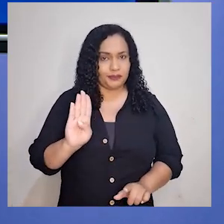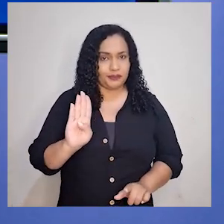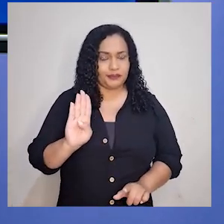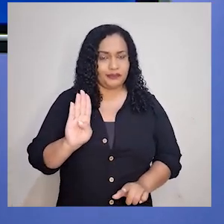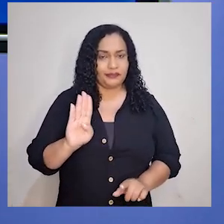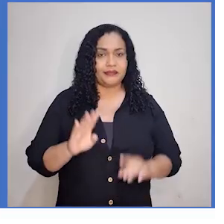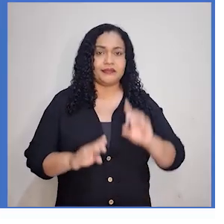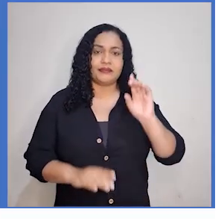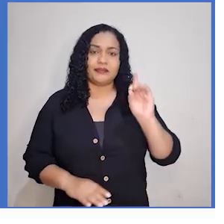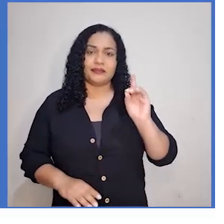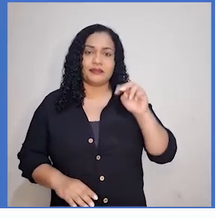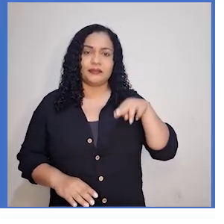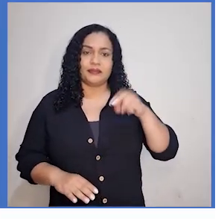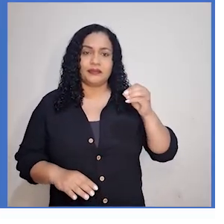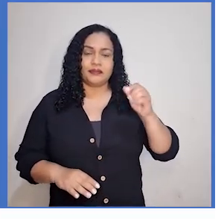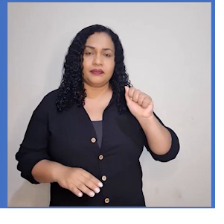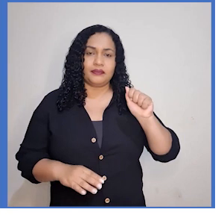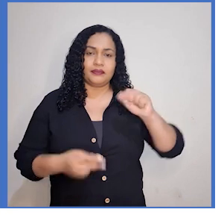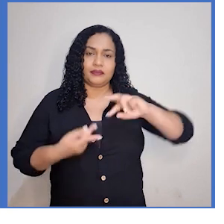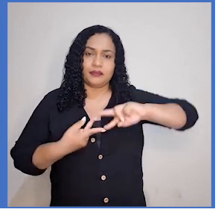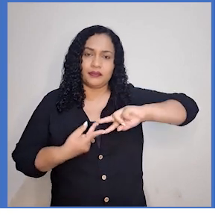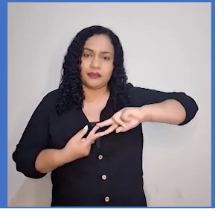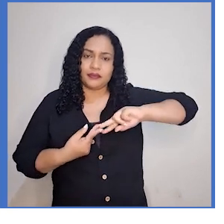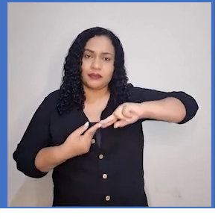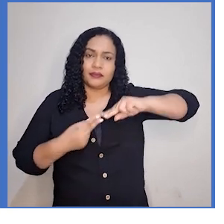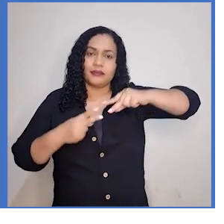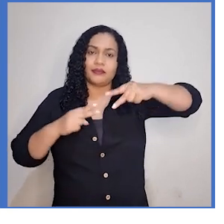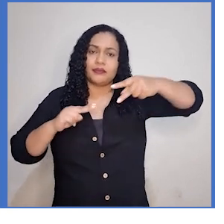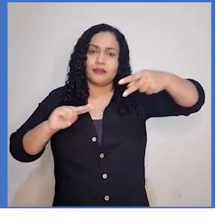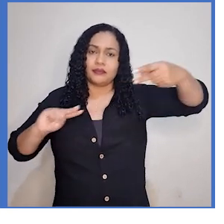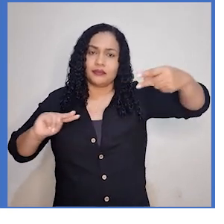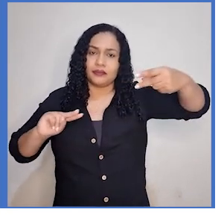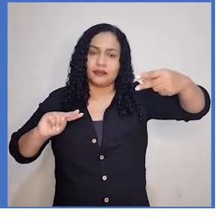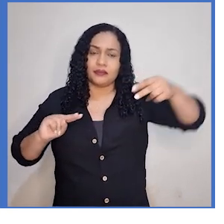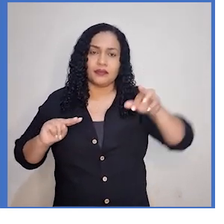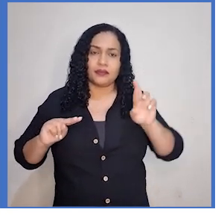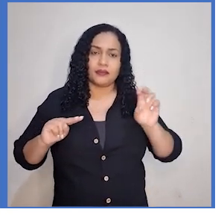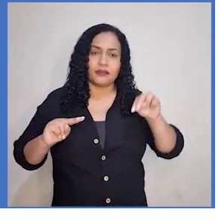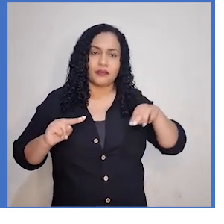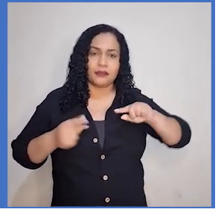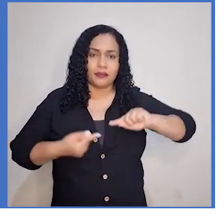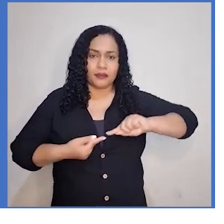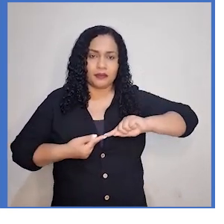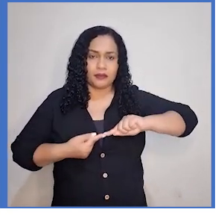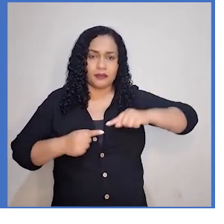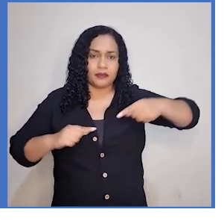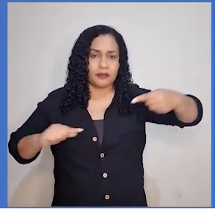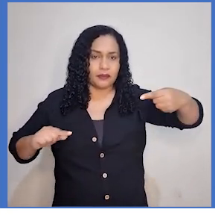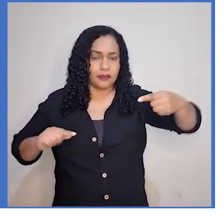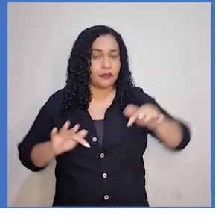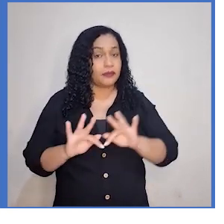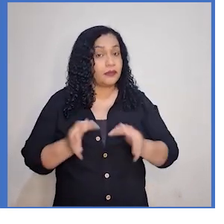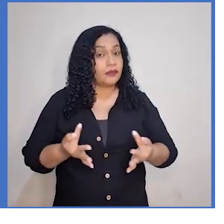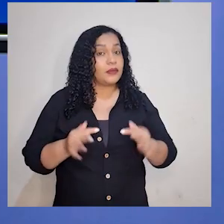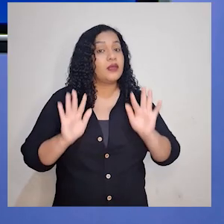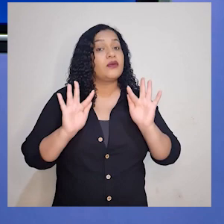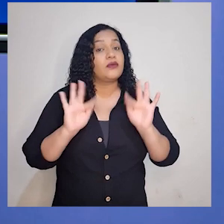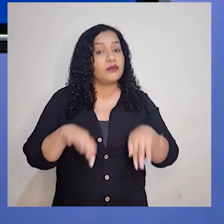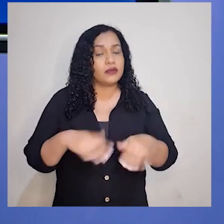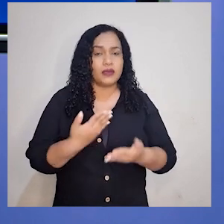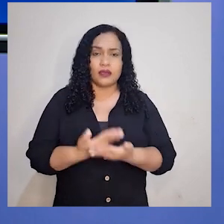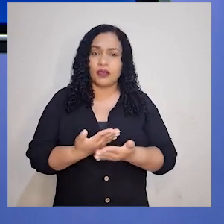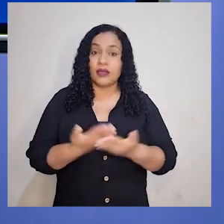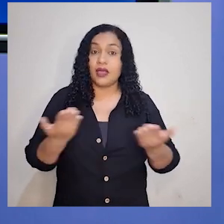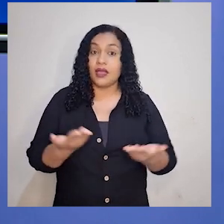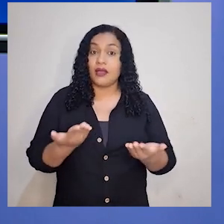A letra B. A molécula de DNA é uma dupla hélice, uma fita dupla, enquanto a RNA é uma fita simples. Então,